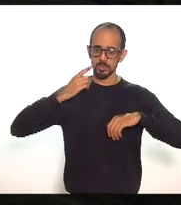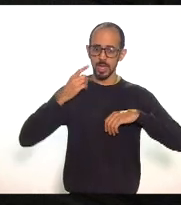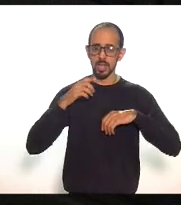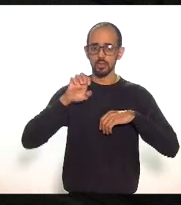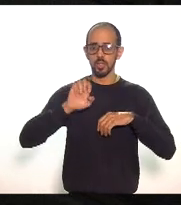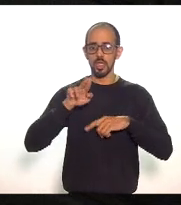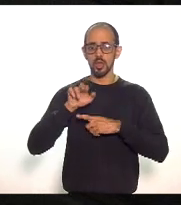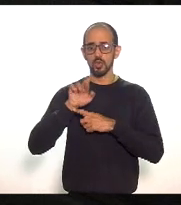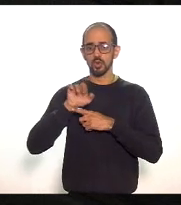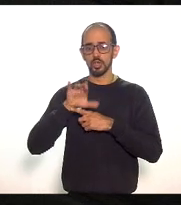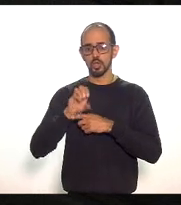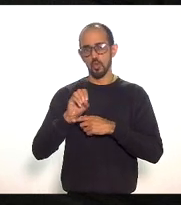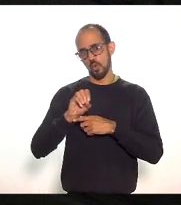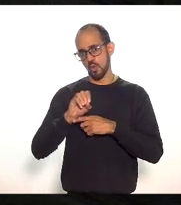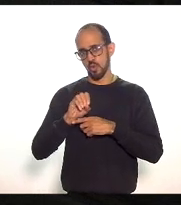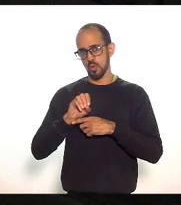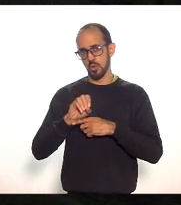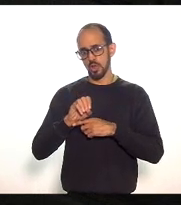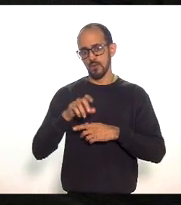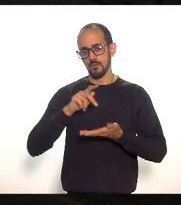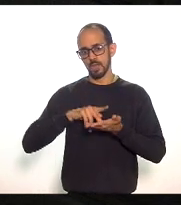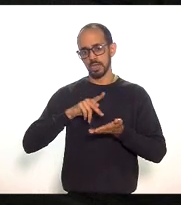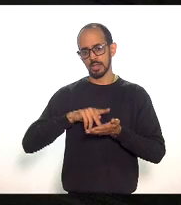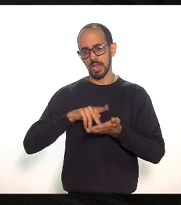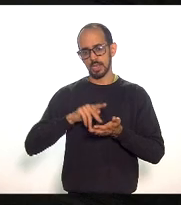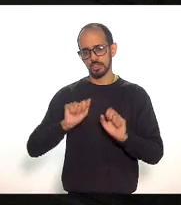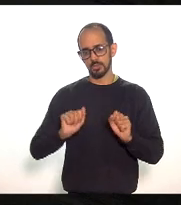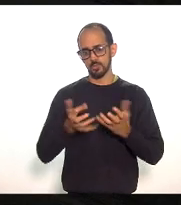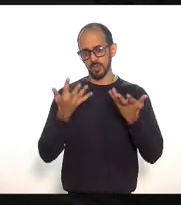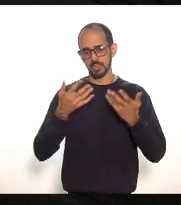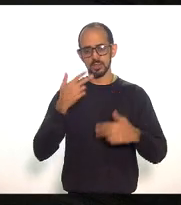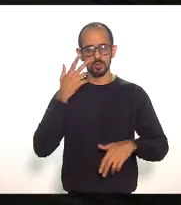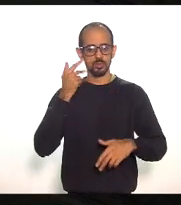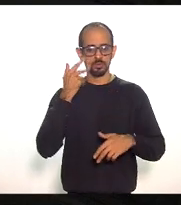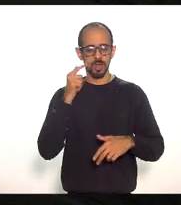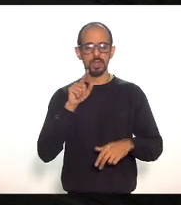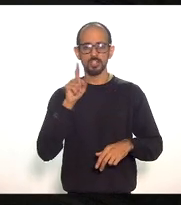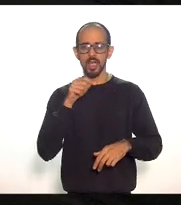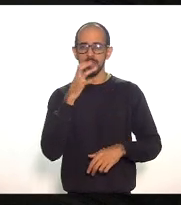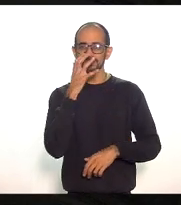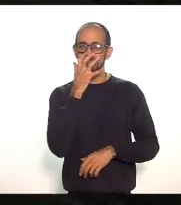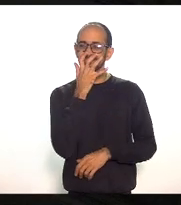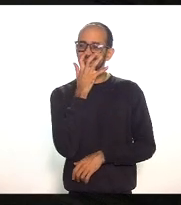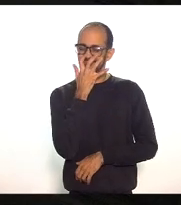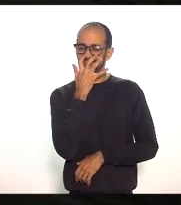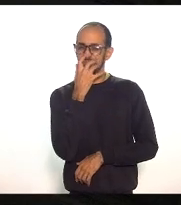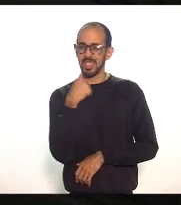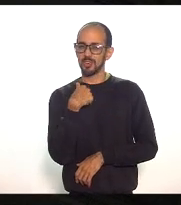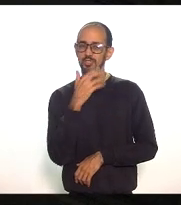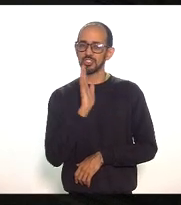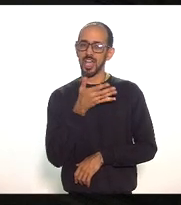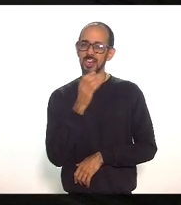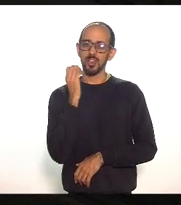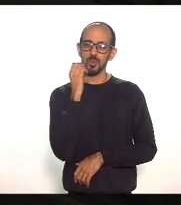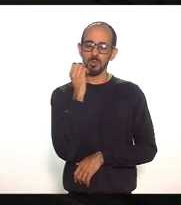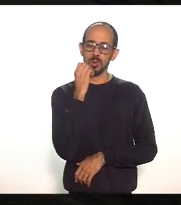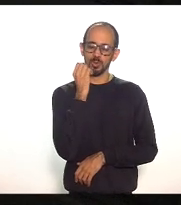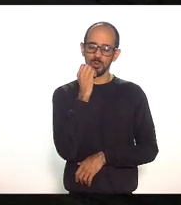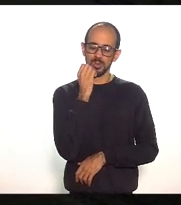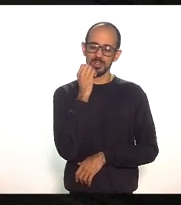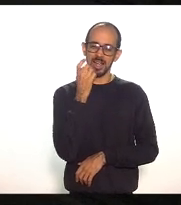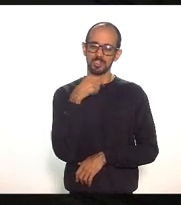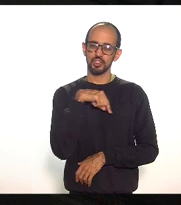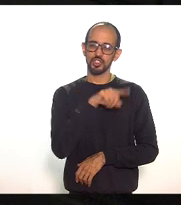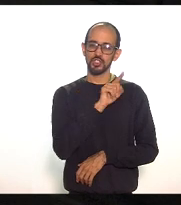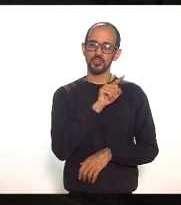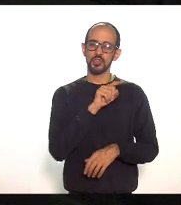iniciativa. Realmente, a festa do tomate, ela é encantadora. Eu tive a oportunidade de... pela